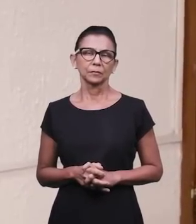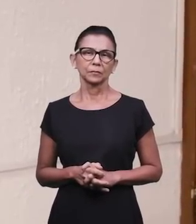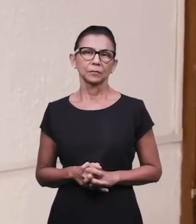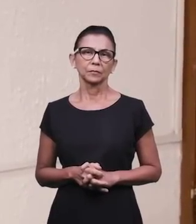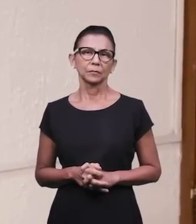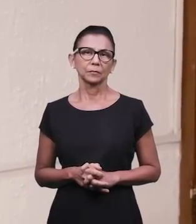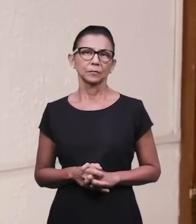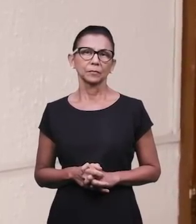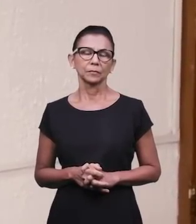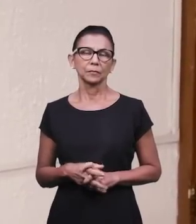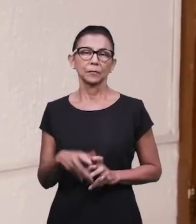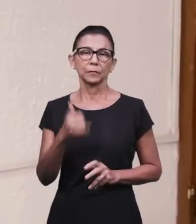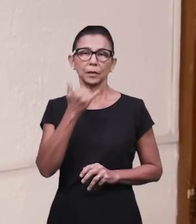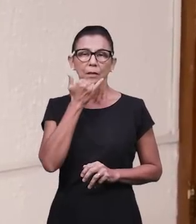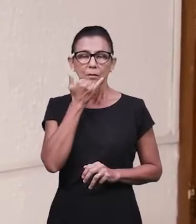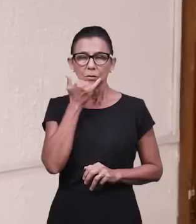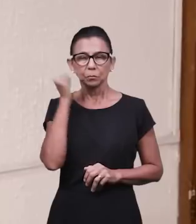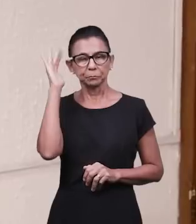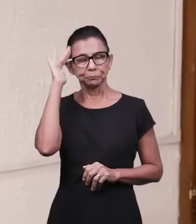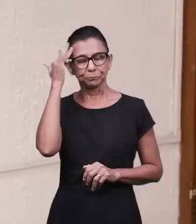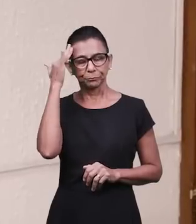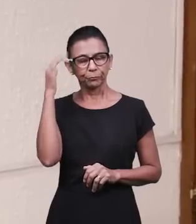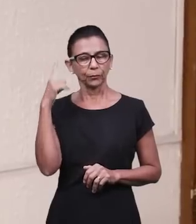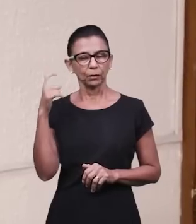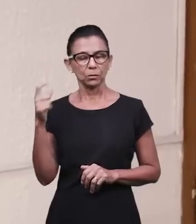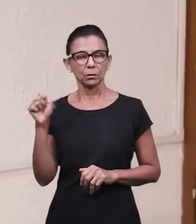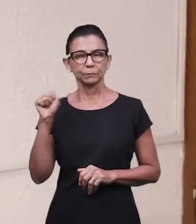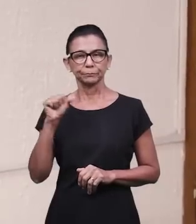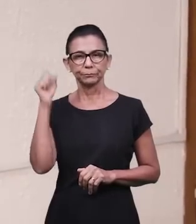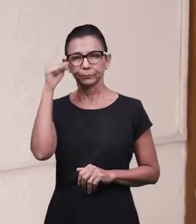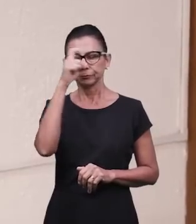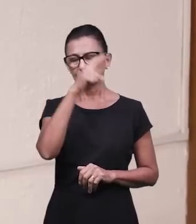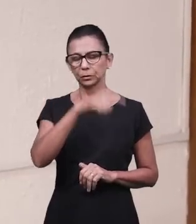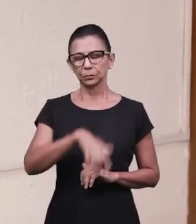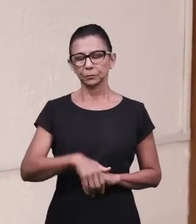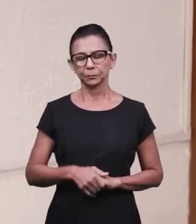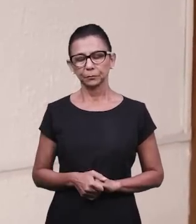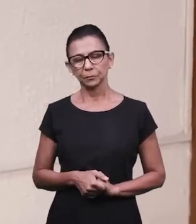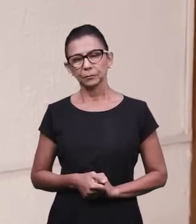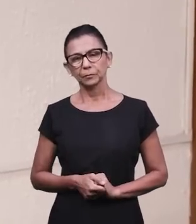coração de muitos jovens. E esperamos isso, que a palavra sempre traga um